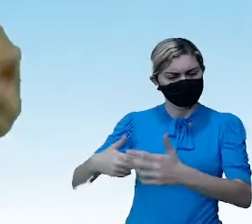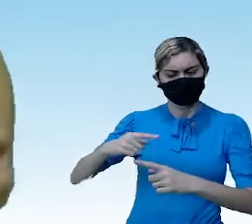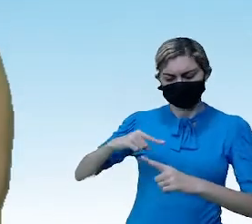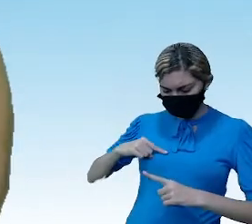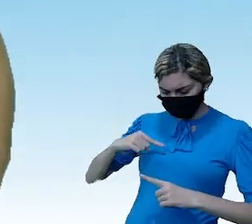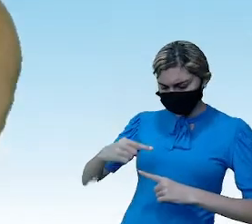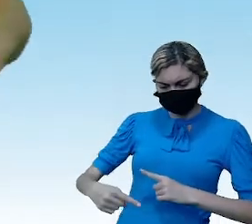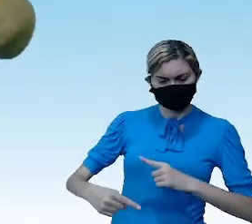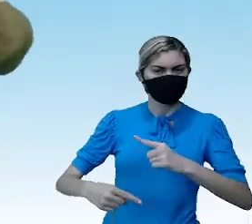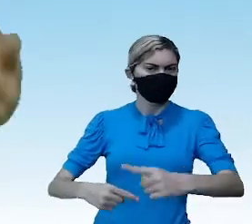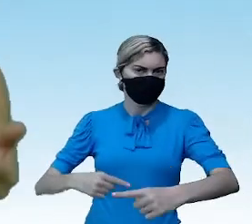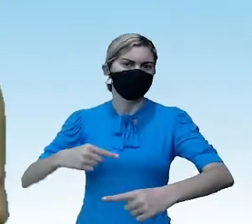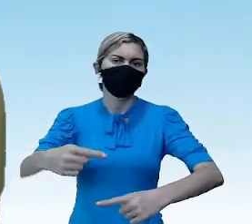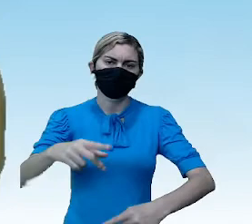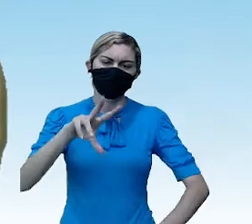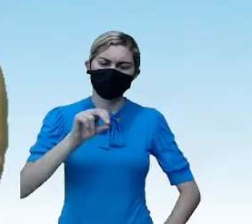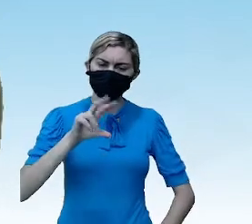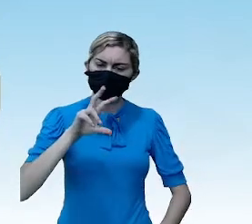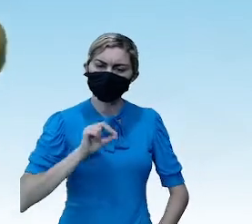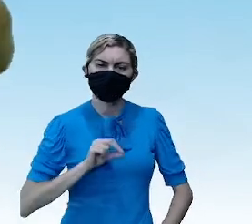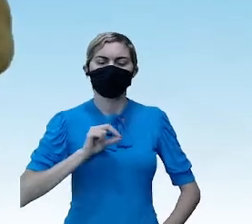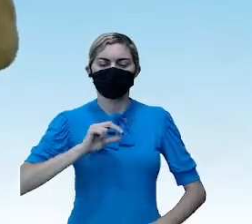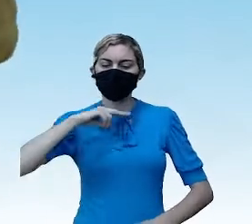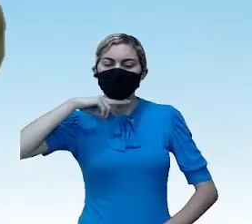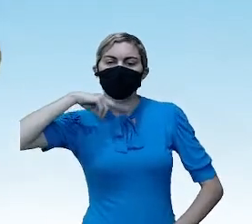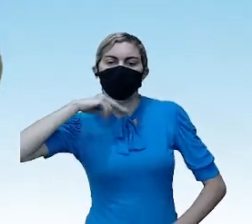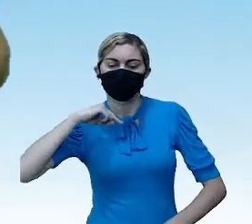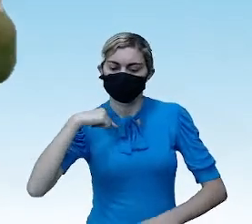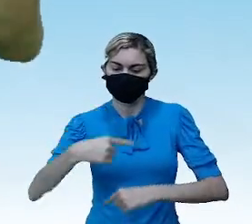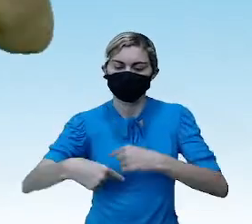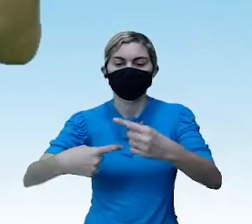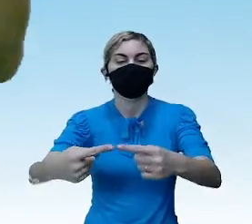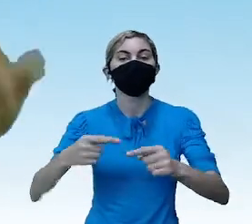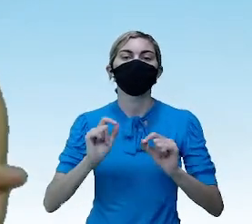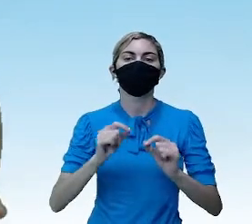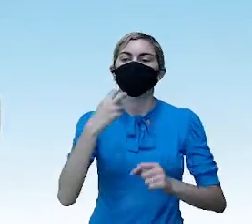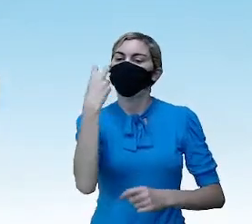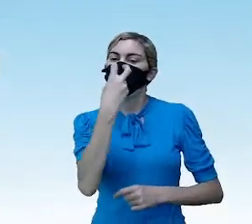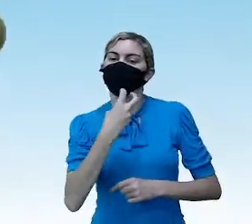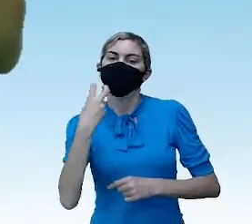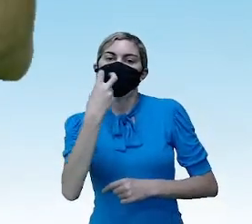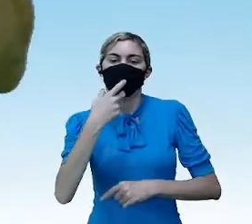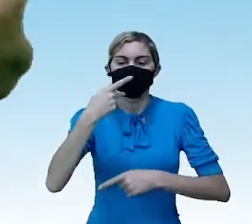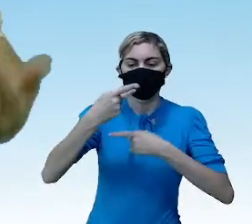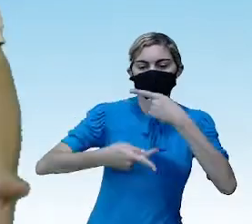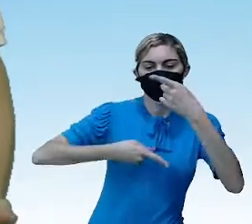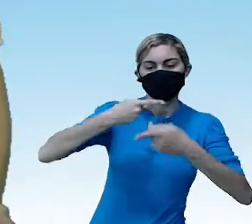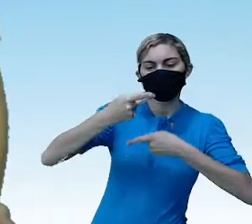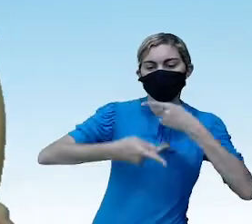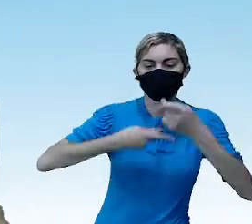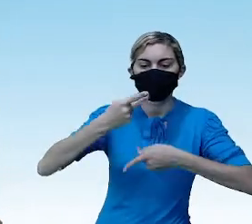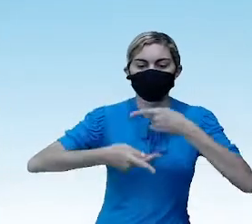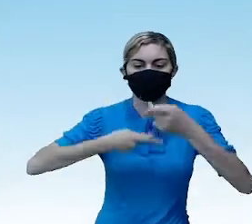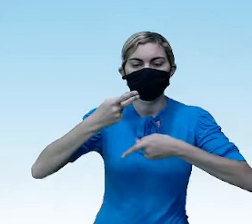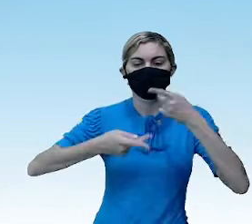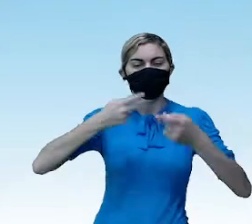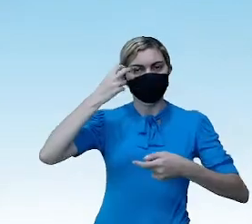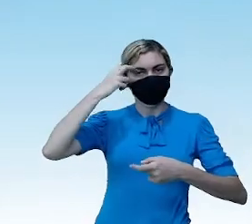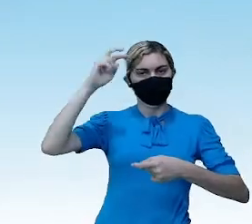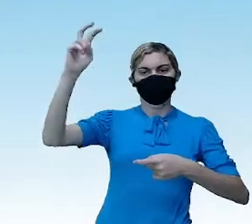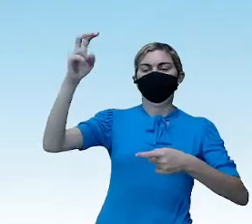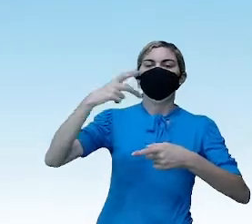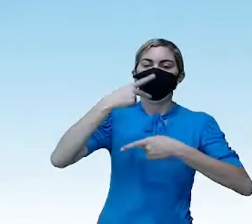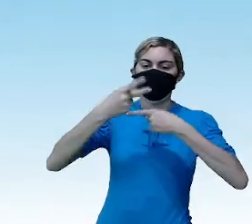pai para filho, de avô para neto, através de quê? Via oral, das tradições orais. E